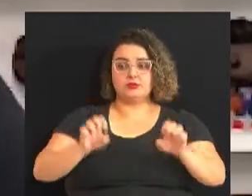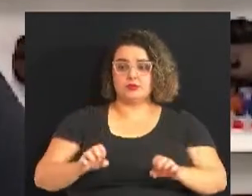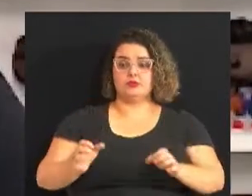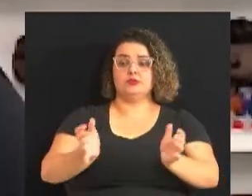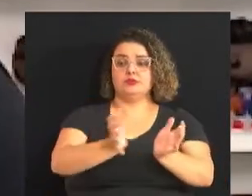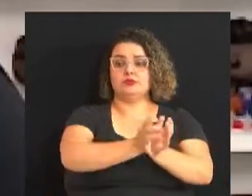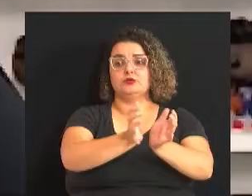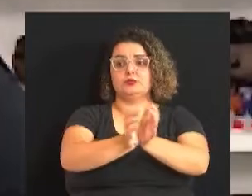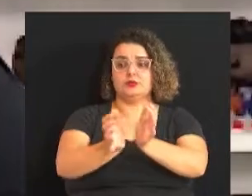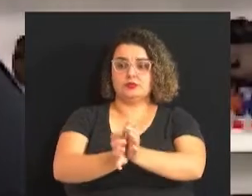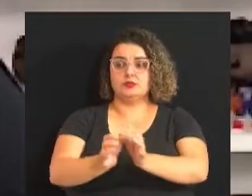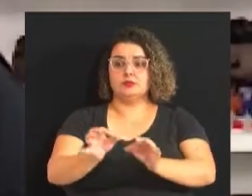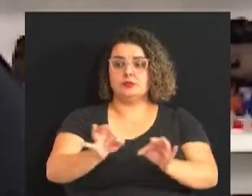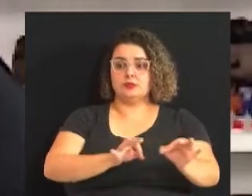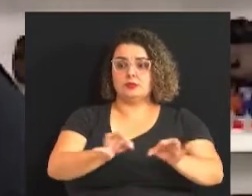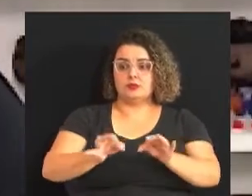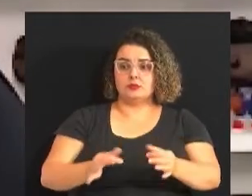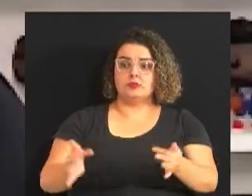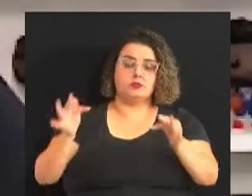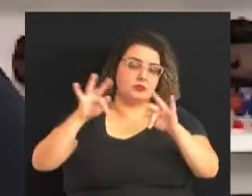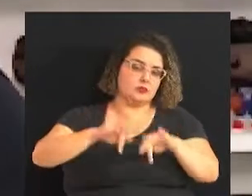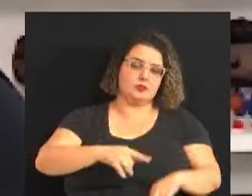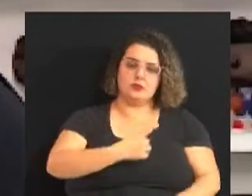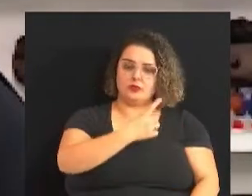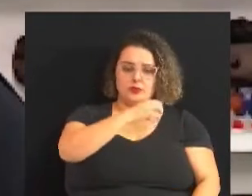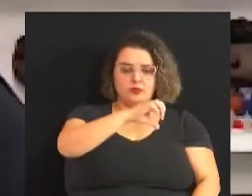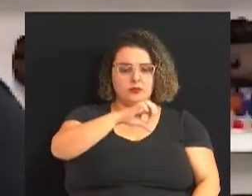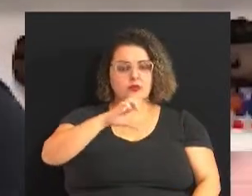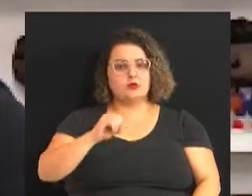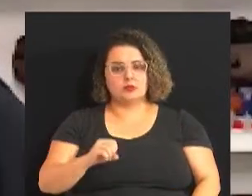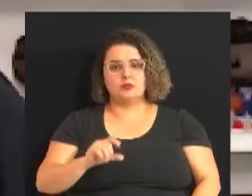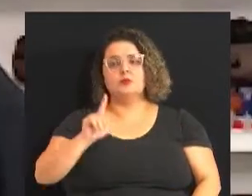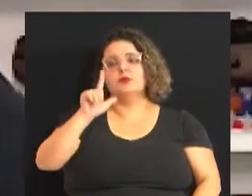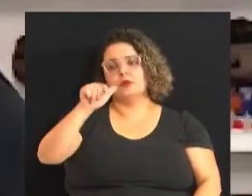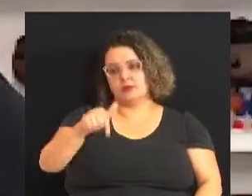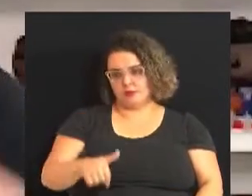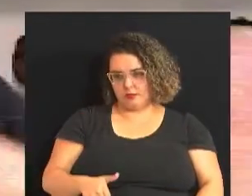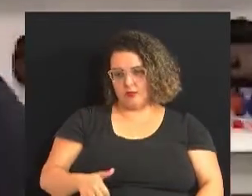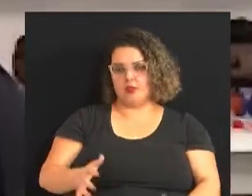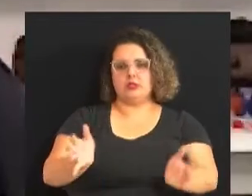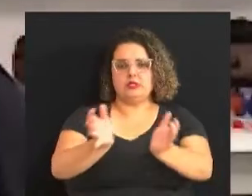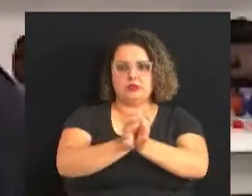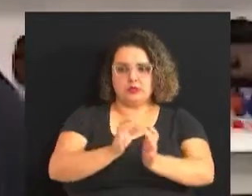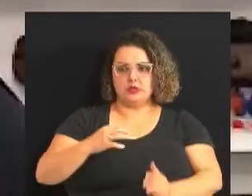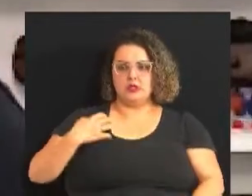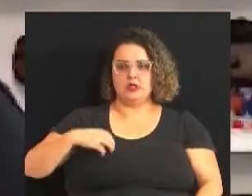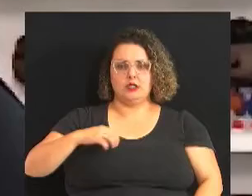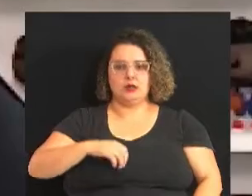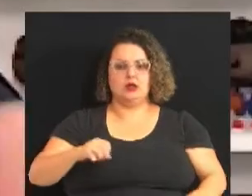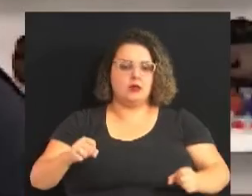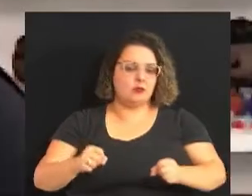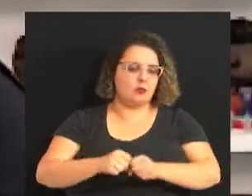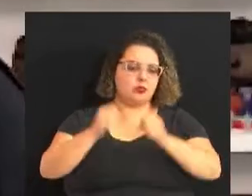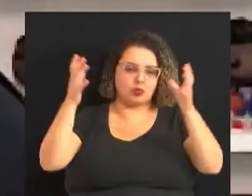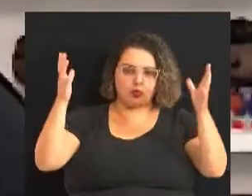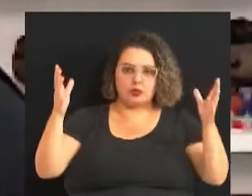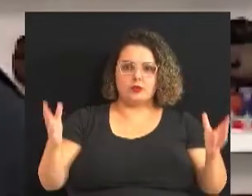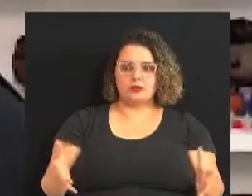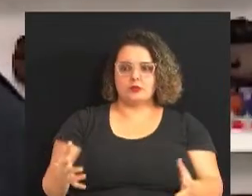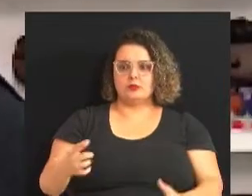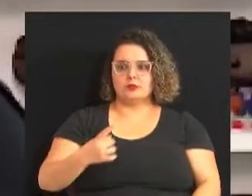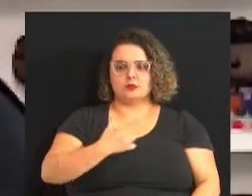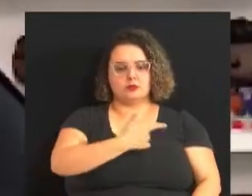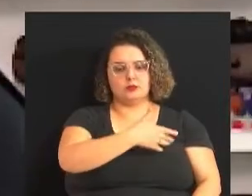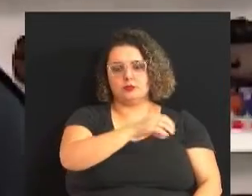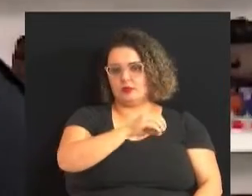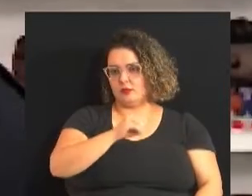que foram montadas no final dos anos 90 para aí sim a seleção argentina explodir com o início dos anos 2000 com a